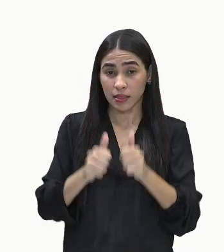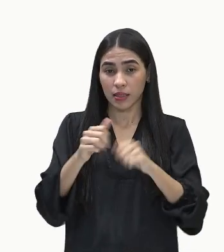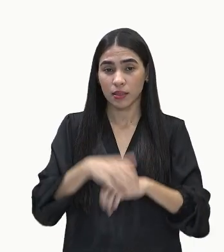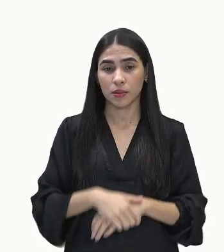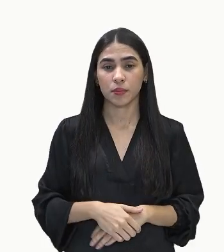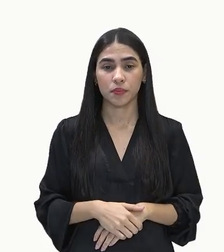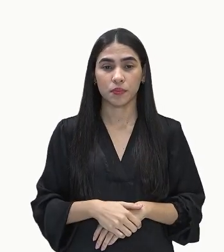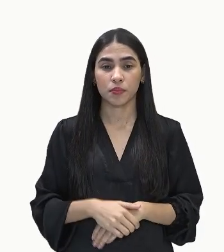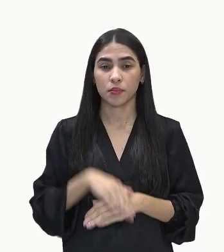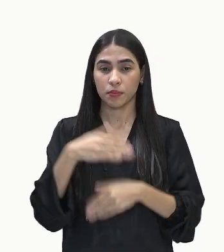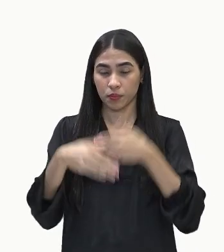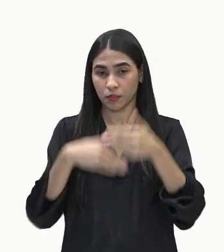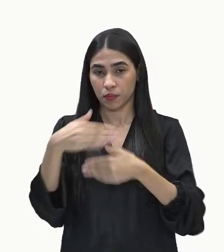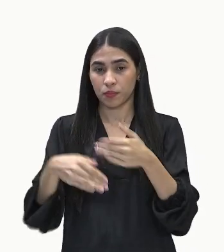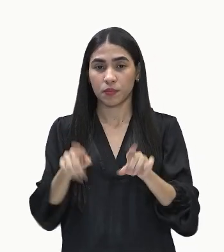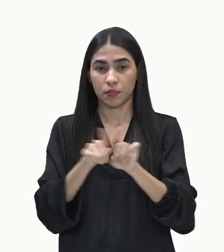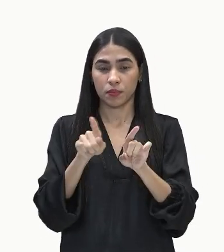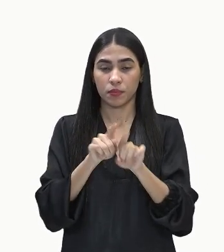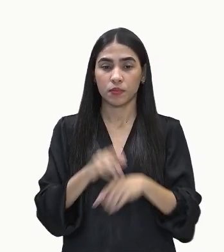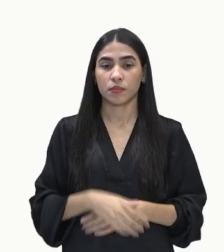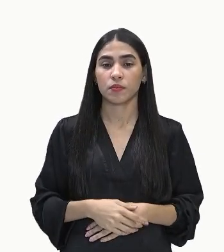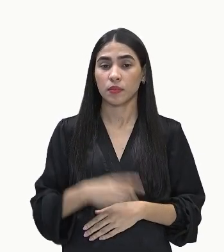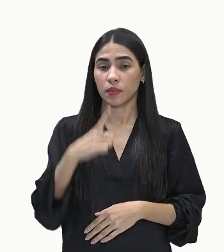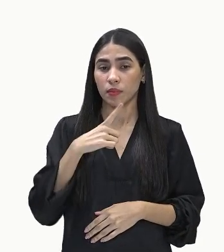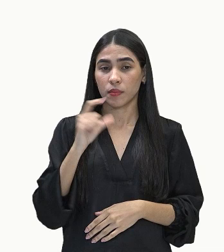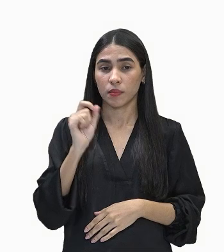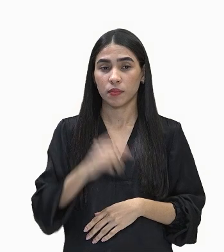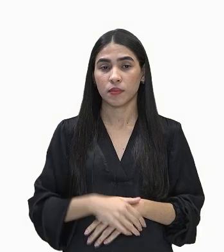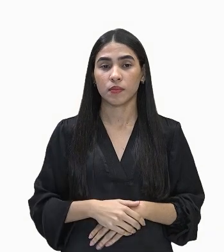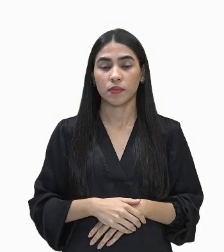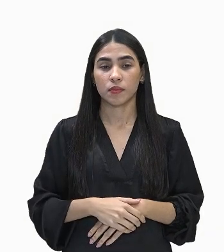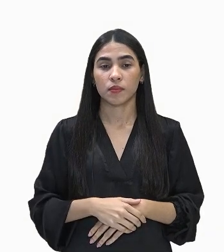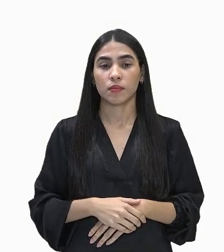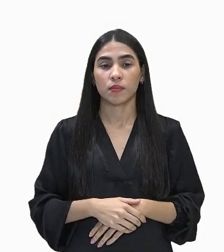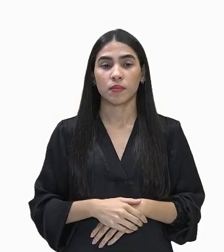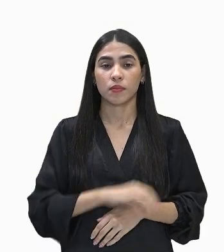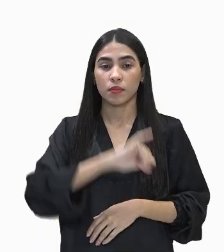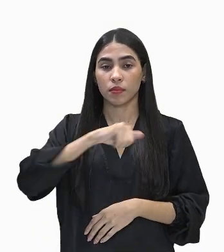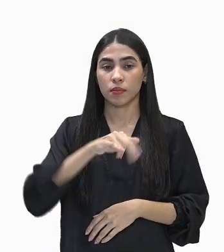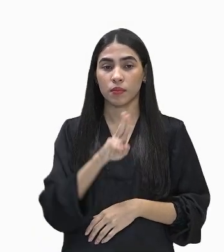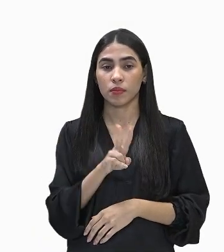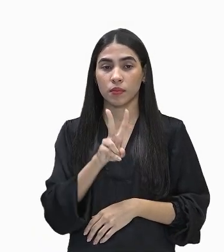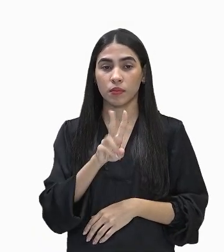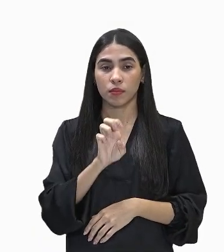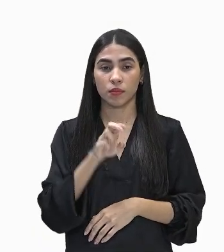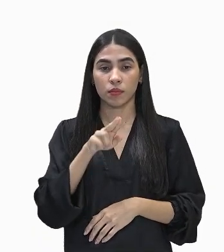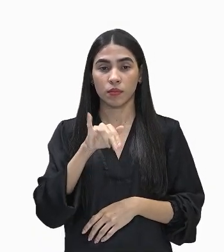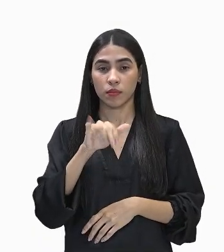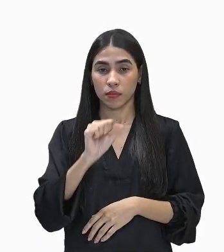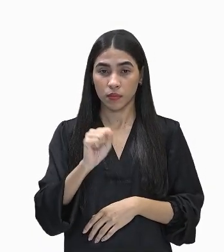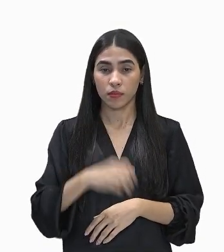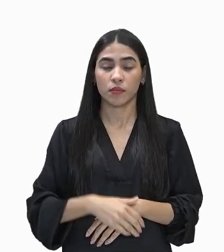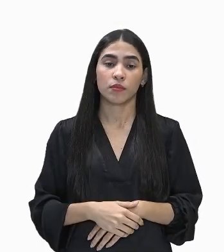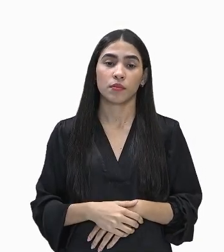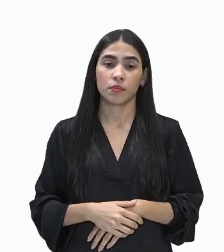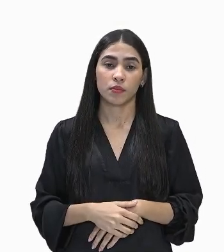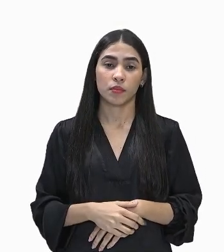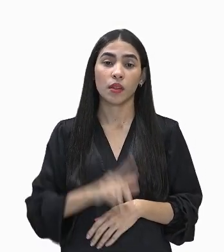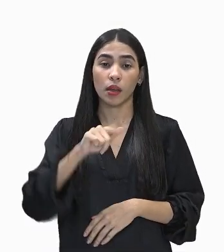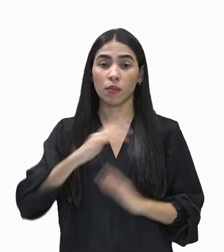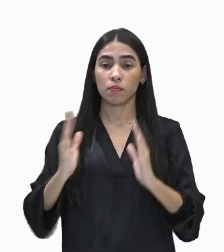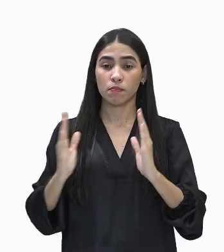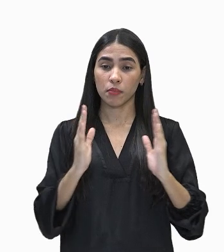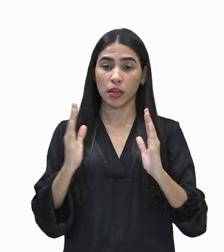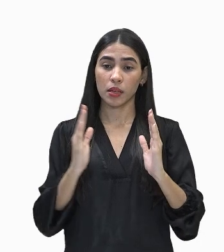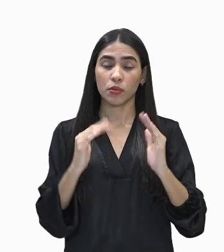o desenvolvimento desses indivíduos, nós temos os juvenis, né? Os juvenis, que é o período